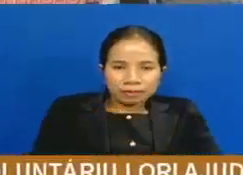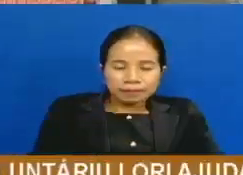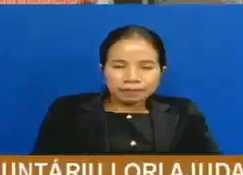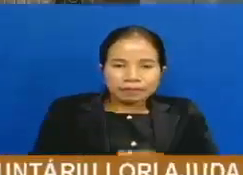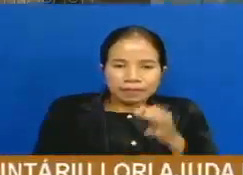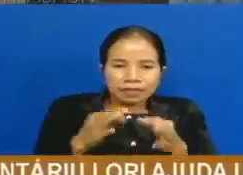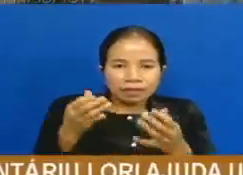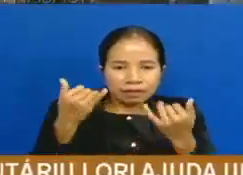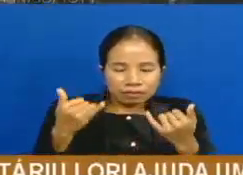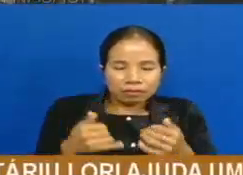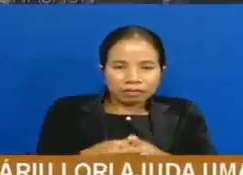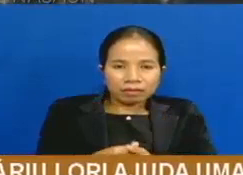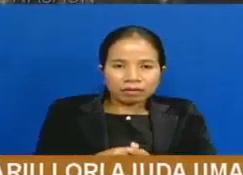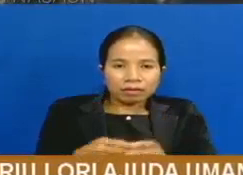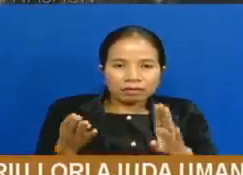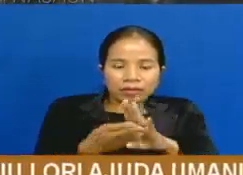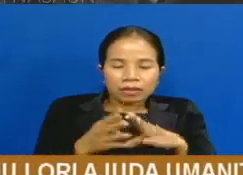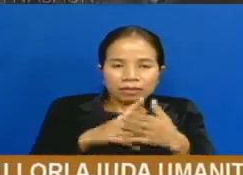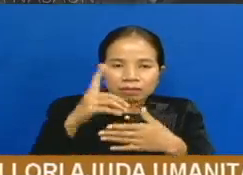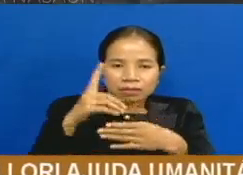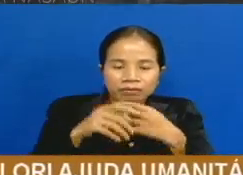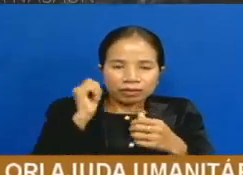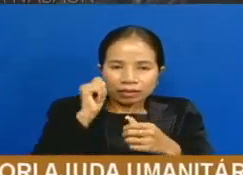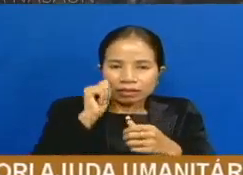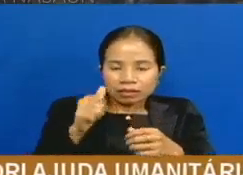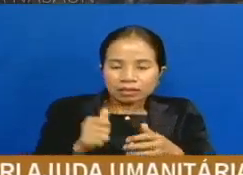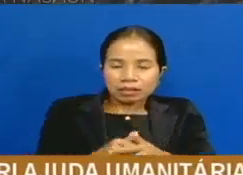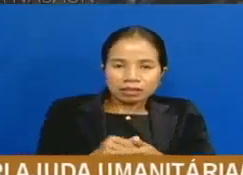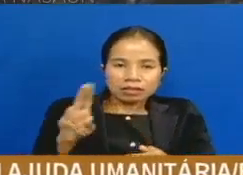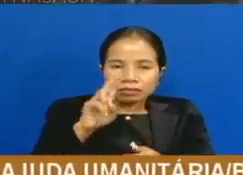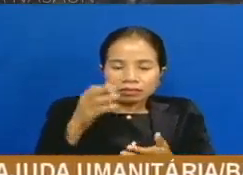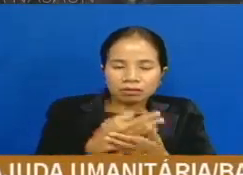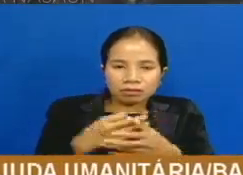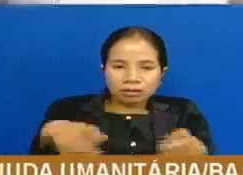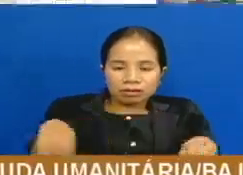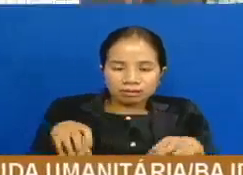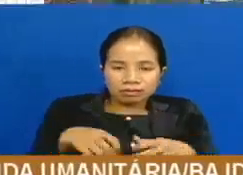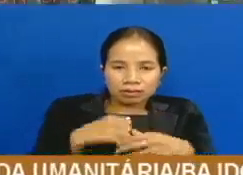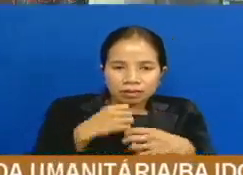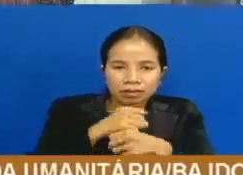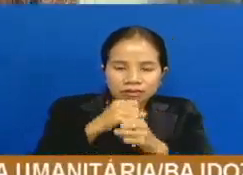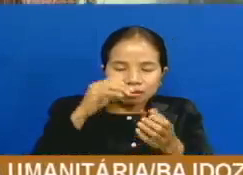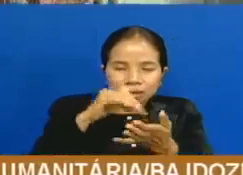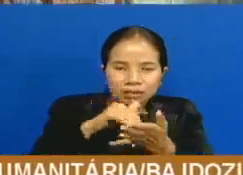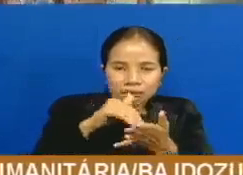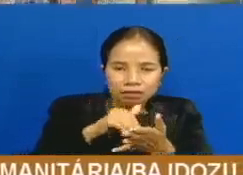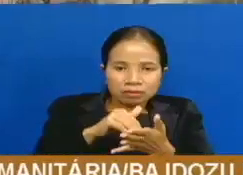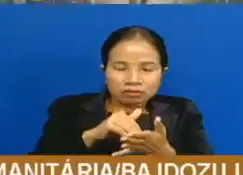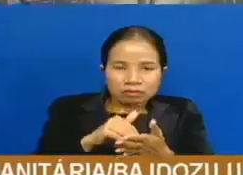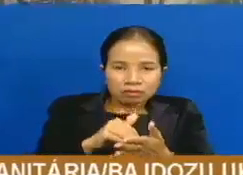Enquanto daudau ne, Banco Desenvolvimento Asiático ne be se financia projeto ne, halo hela estudo